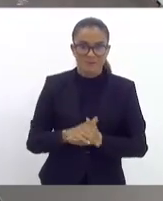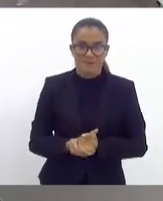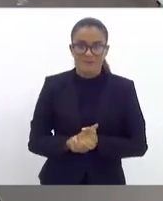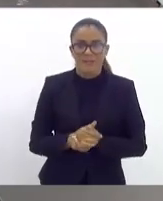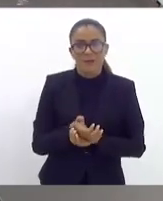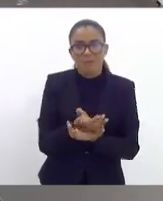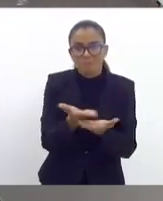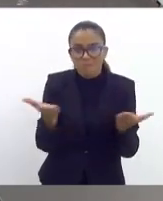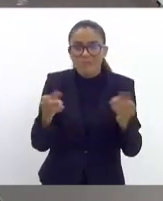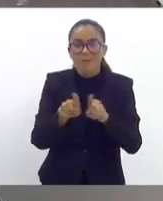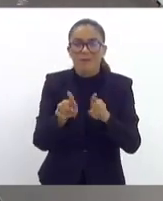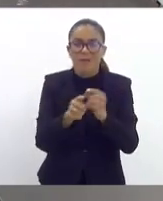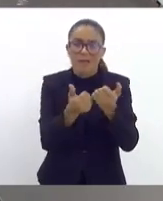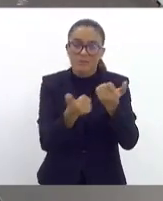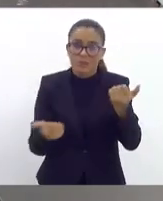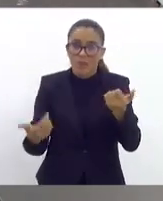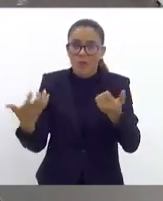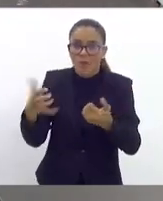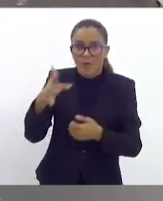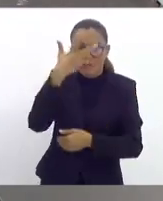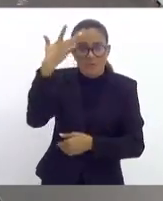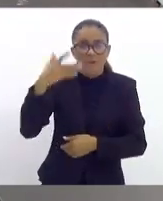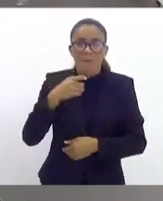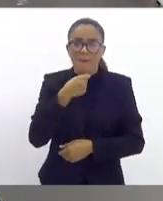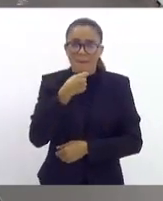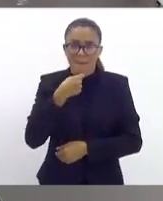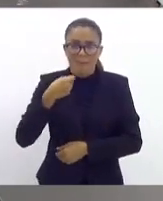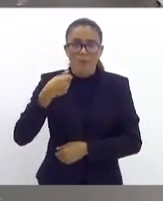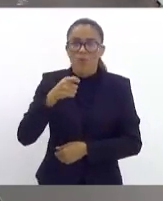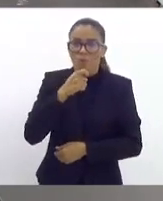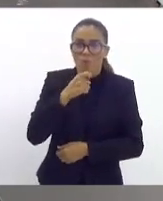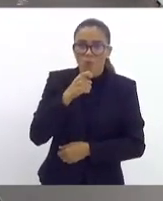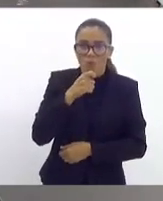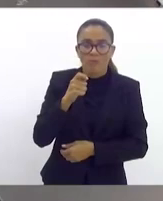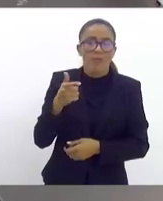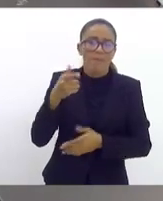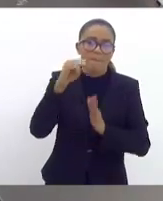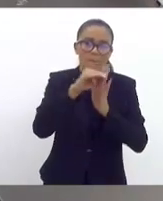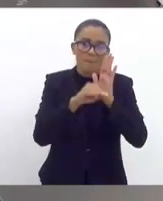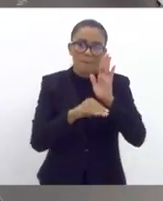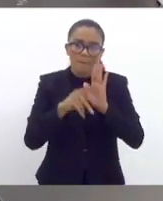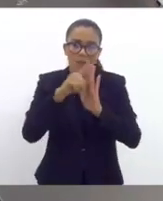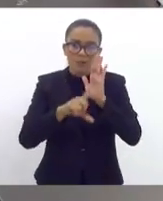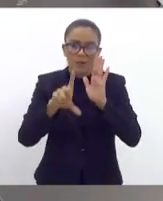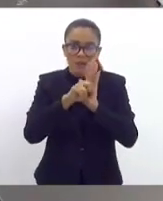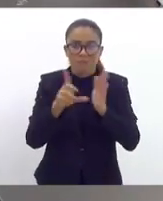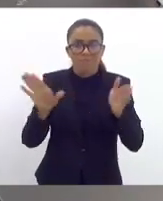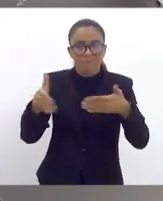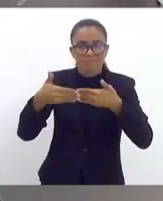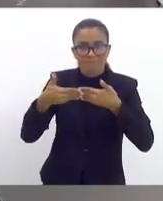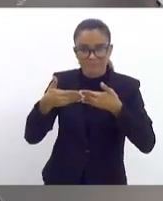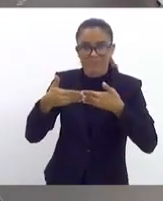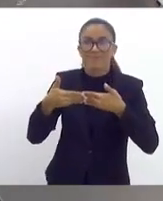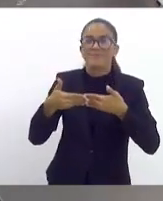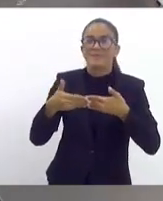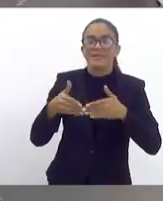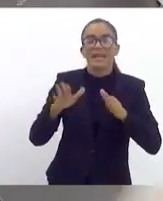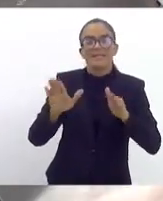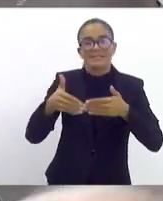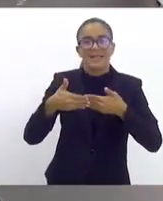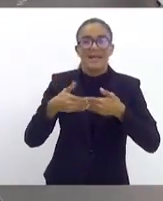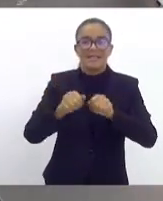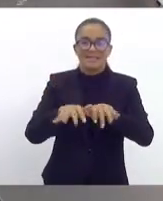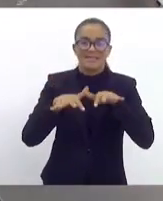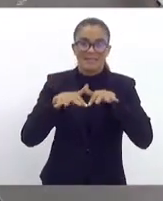para cada Assessoria não havendo mais quem queira fazer uso da palavra não é ficando mais projetos em Pauta deixamos a sessão ordinária para a próxima tá encerrada